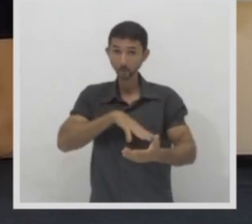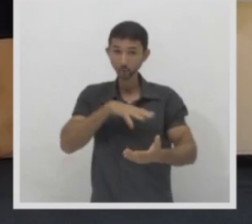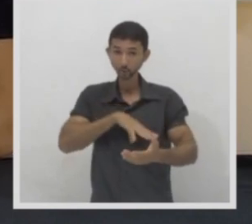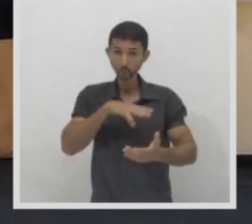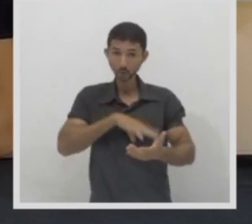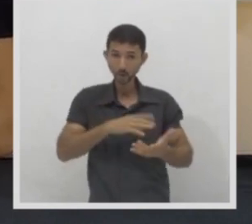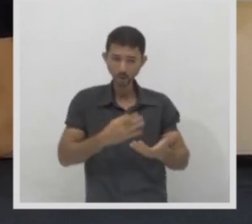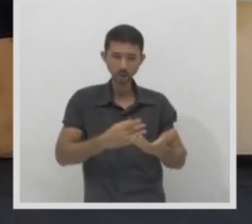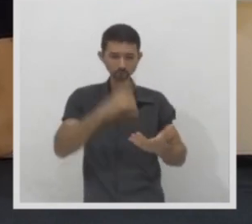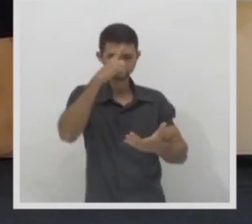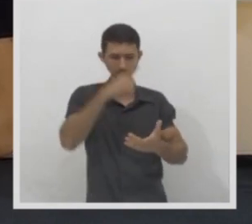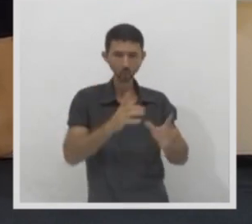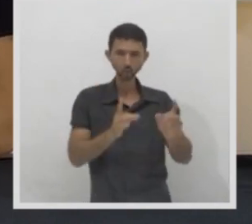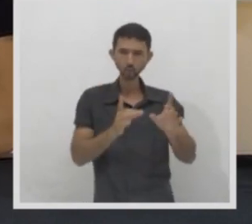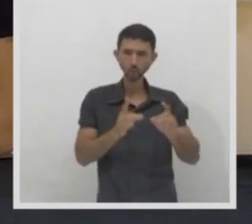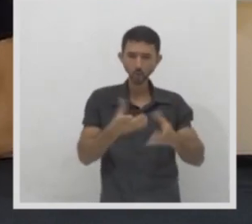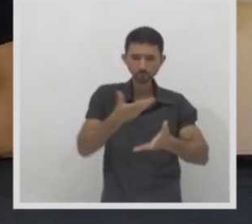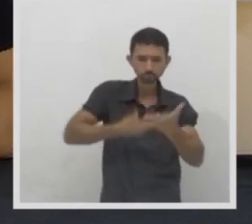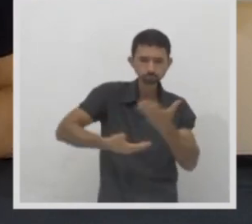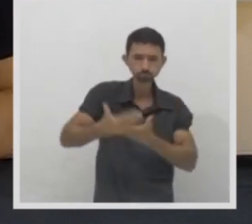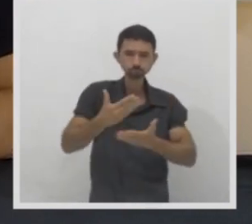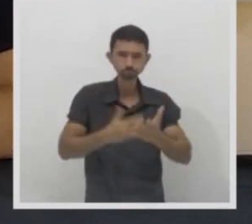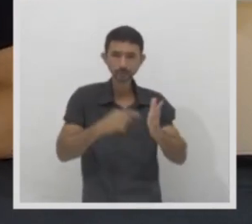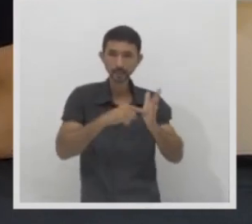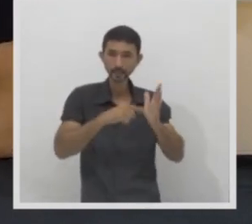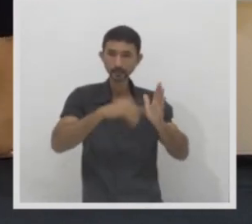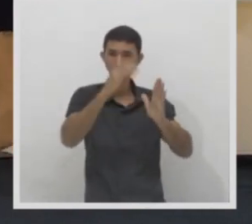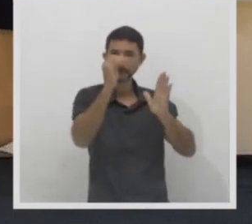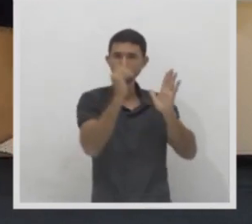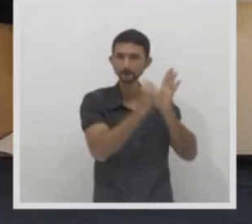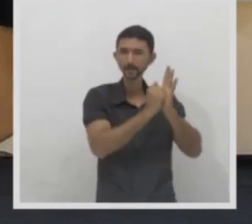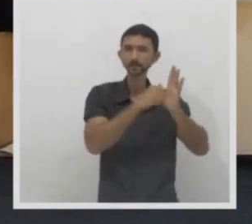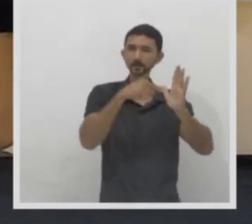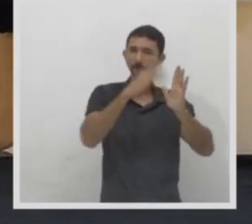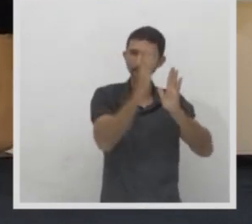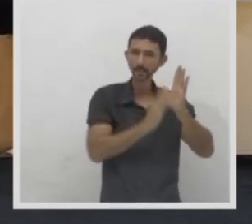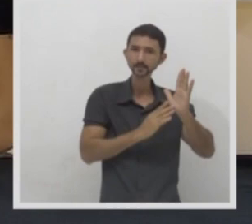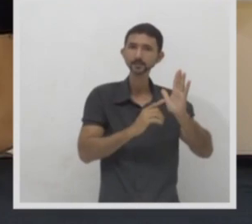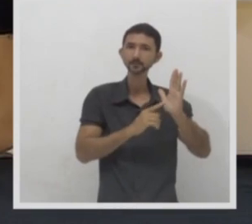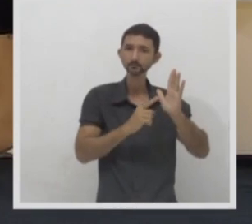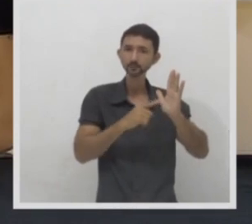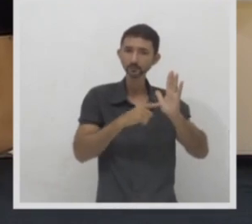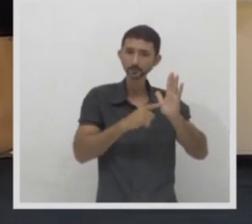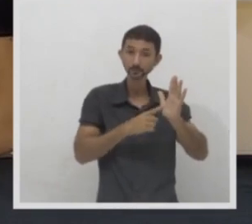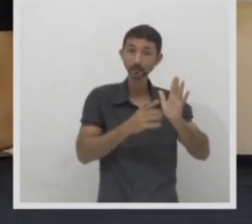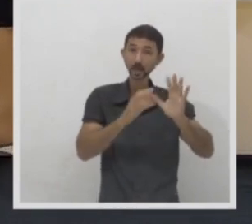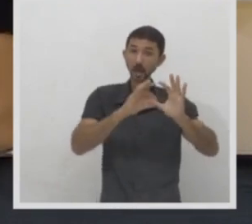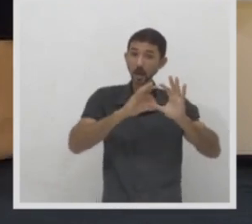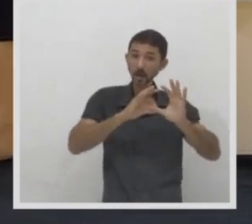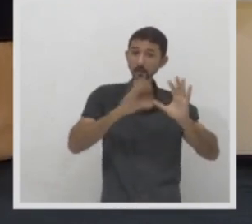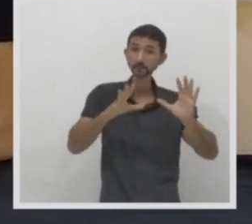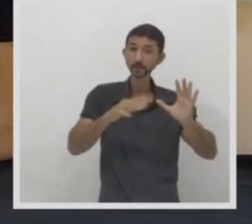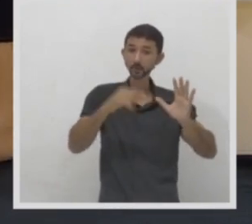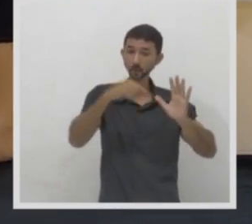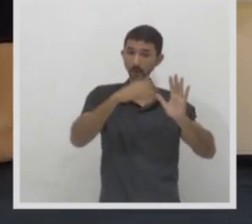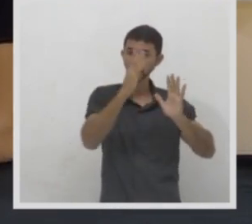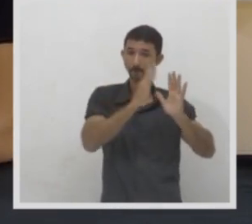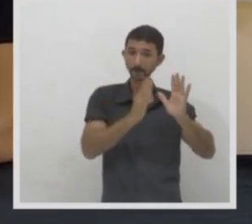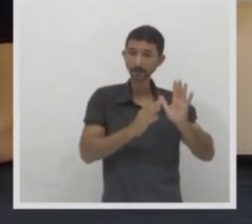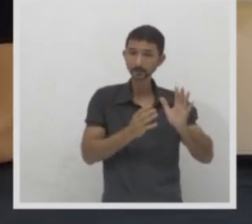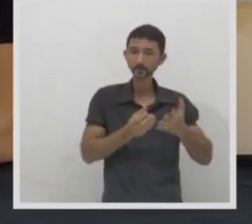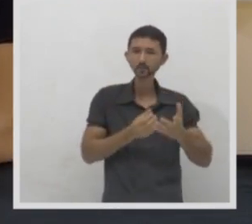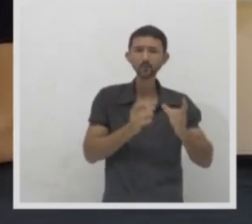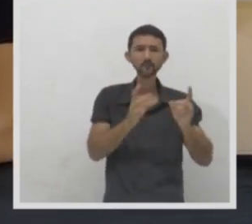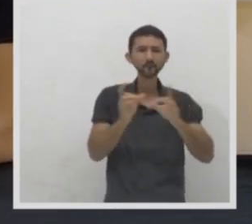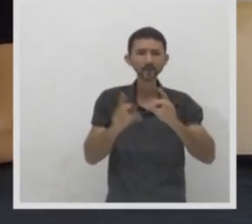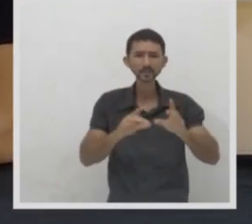hegemonia comercial com a sua colônia, que era o Brasil, né, ela permitiu que o Brasil comercializasse com